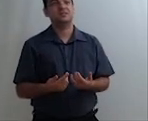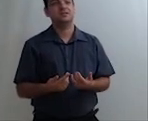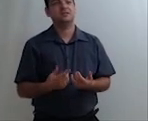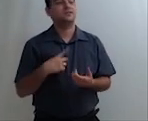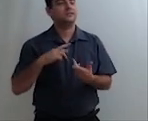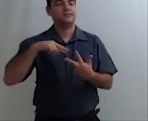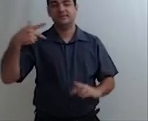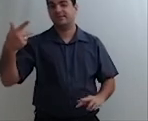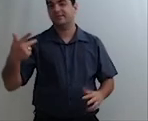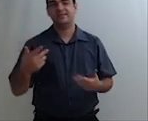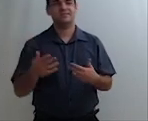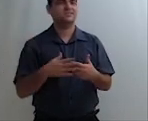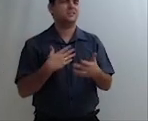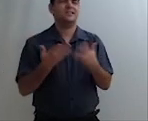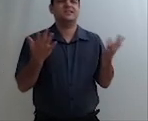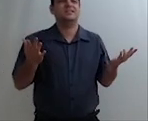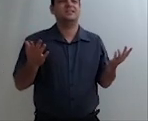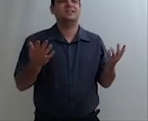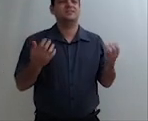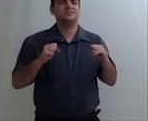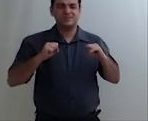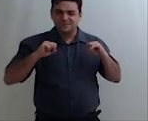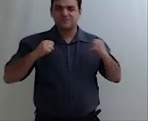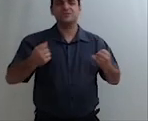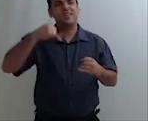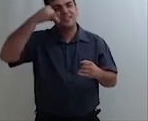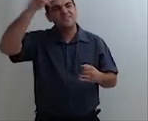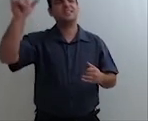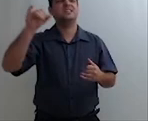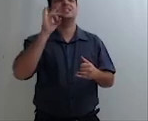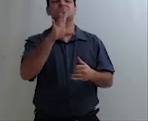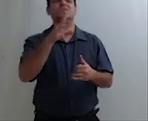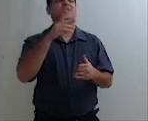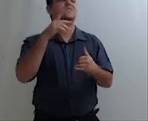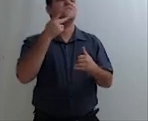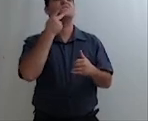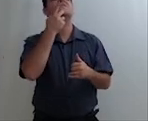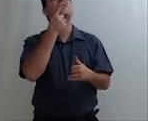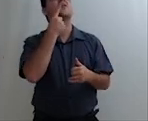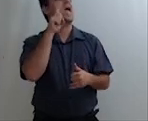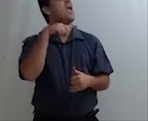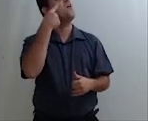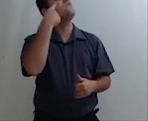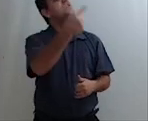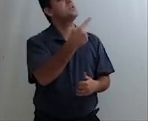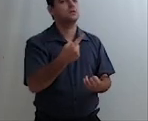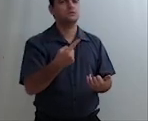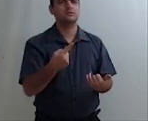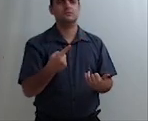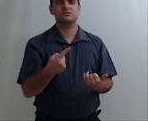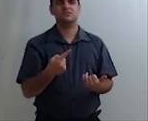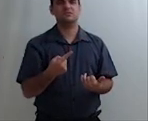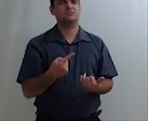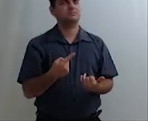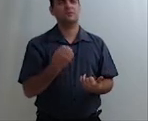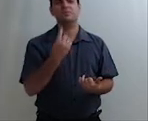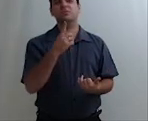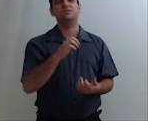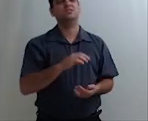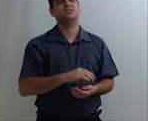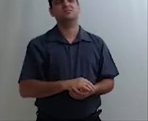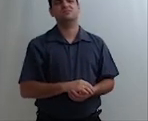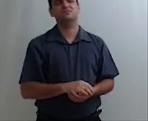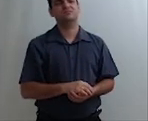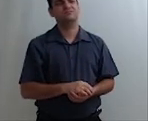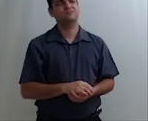enfim o que nós precisamos é sair desta prova oral desta comodidade de achar que